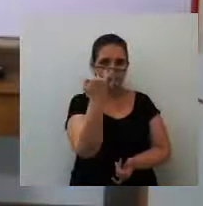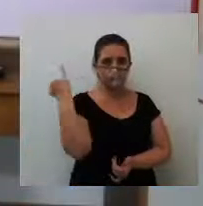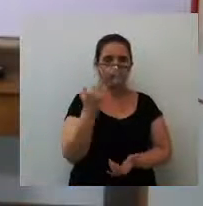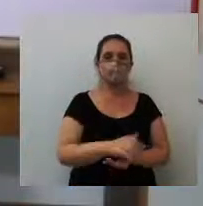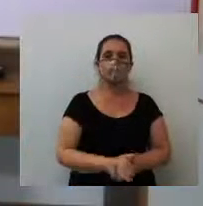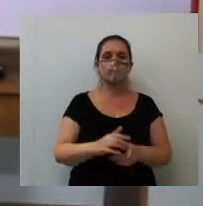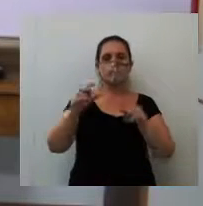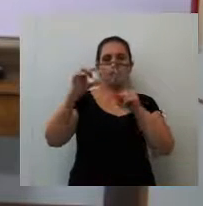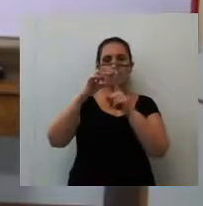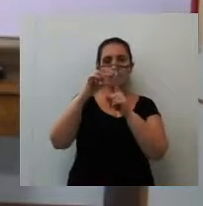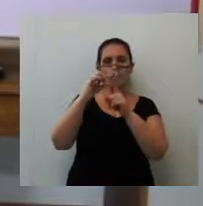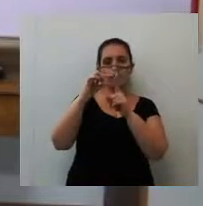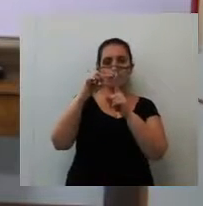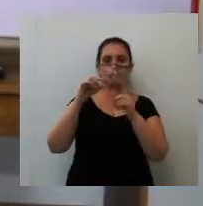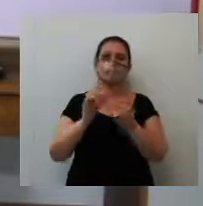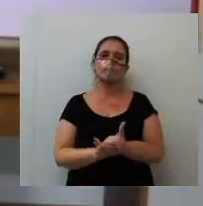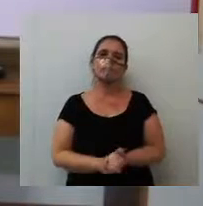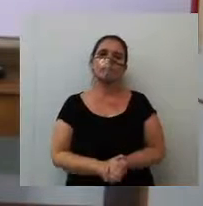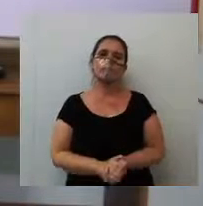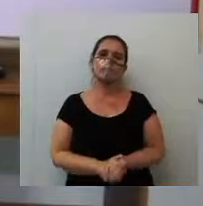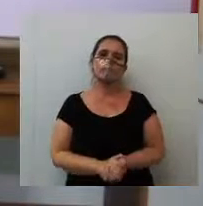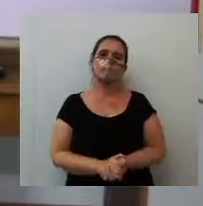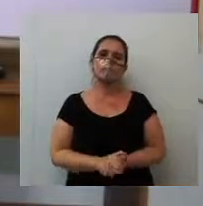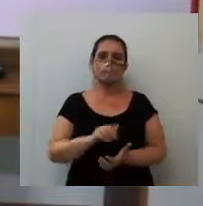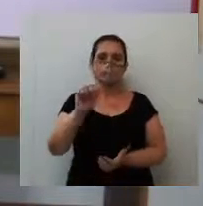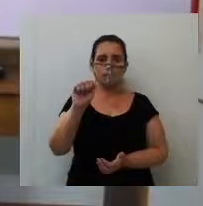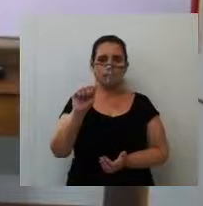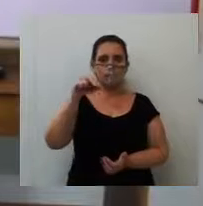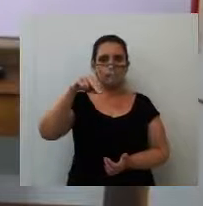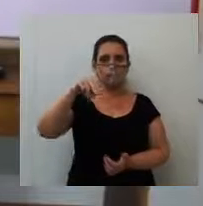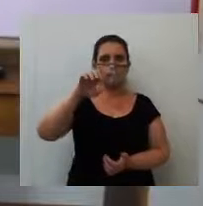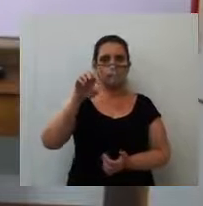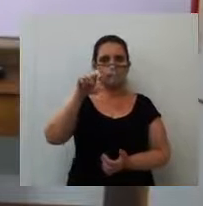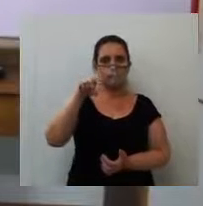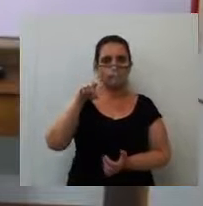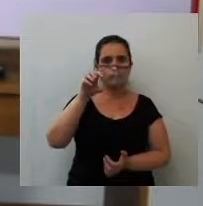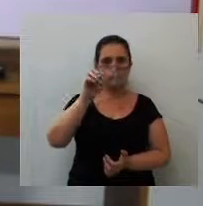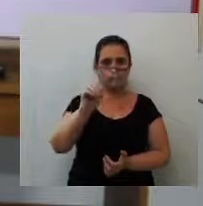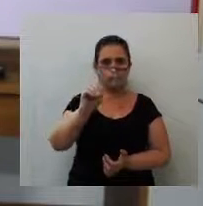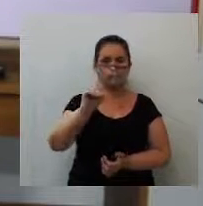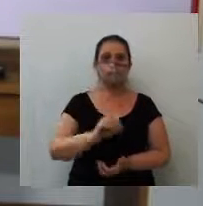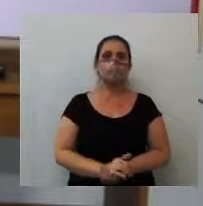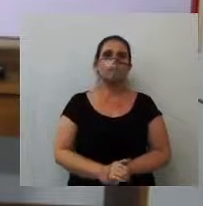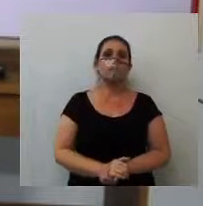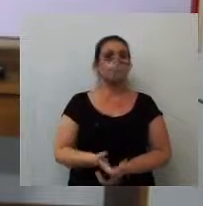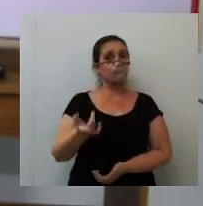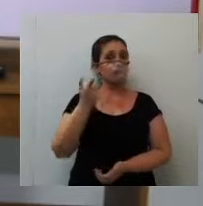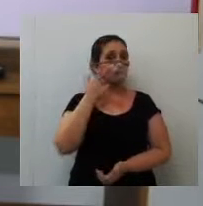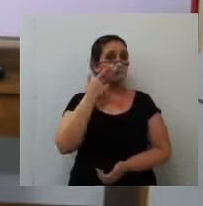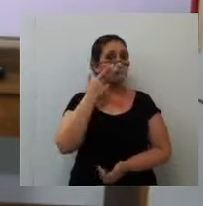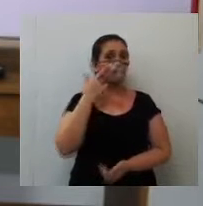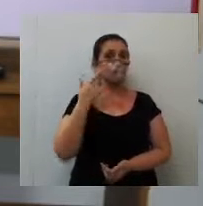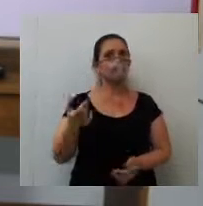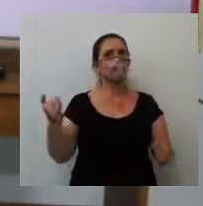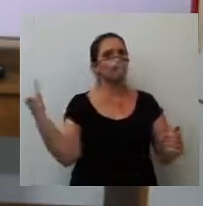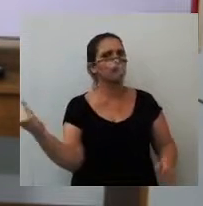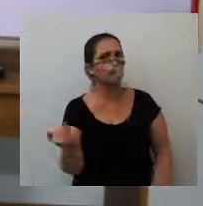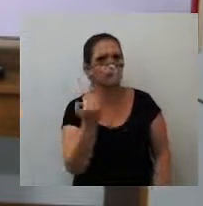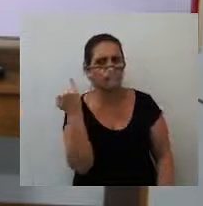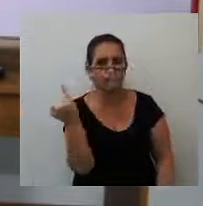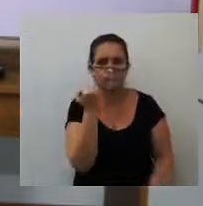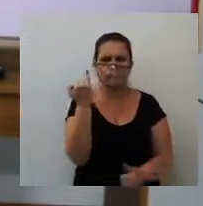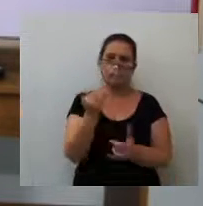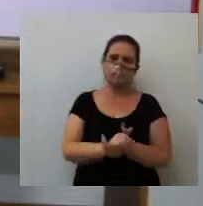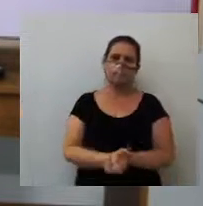a palavra anexo se liga nisso muito